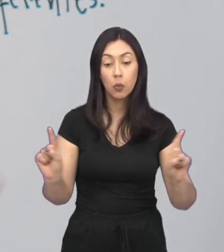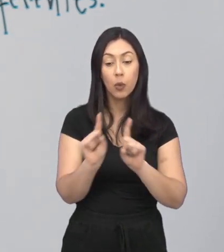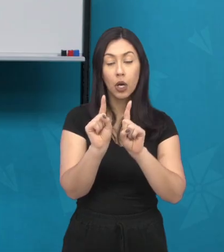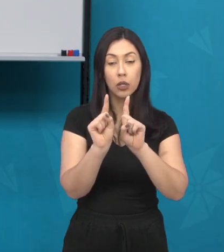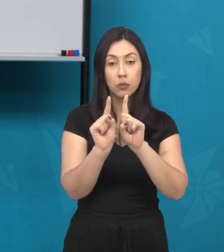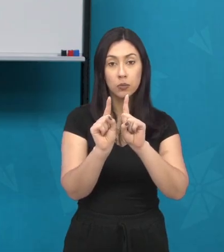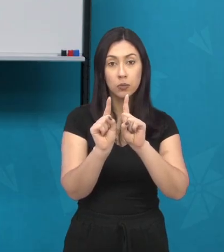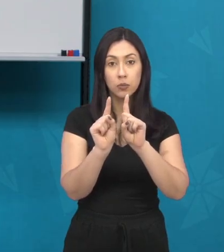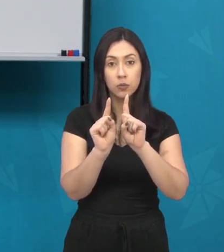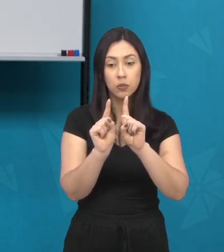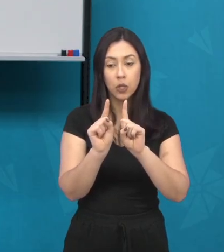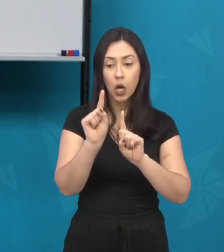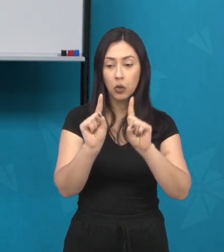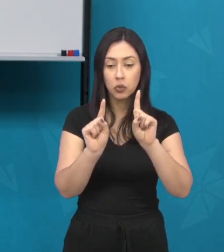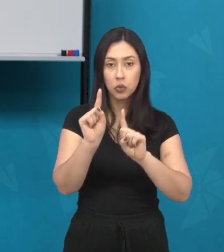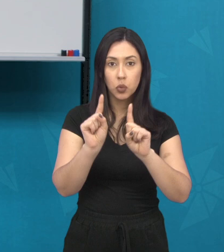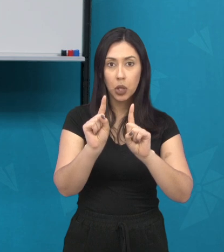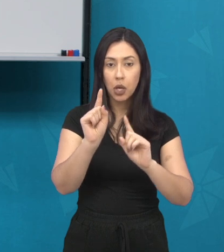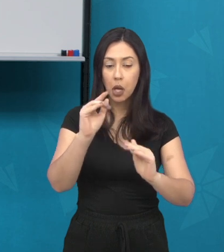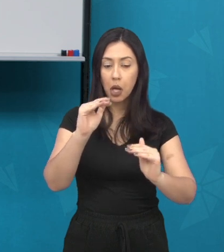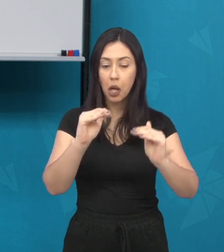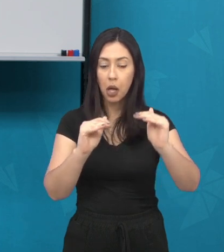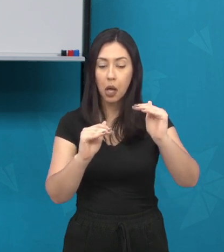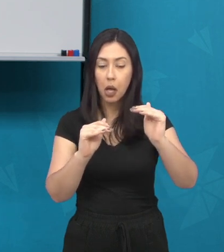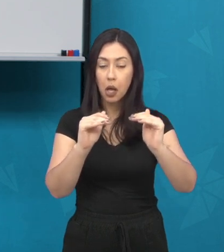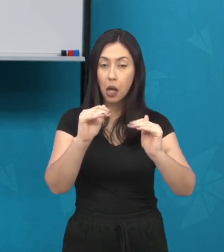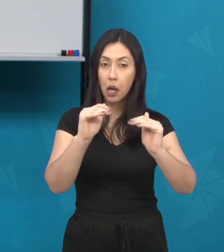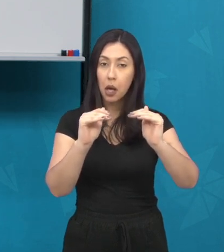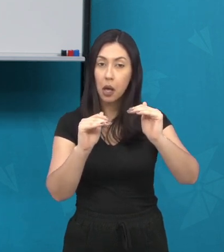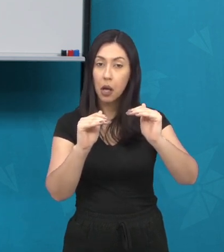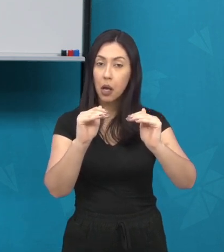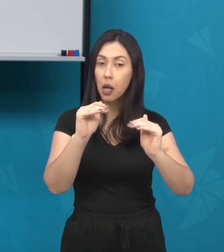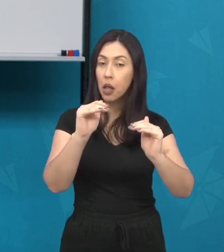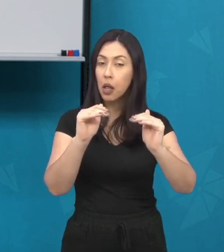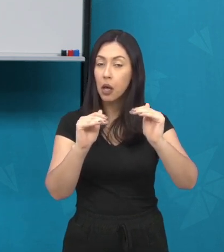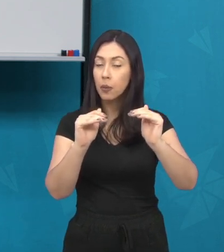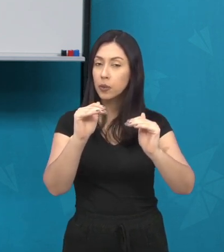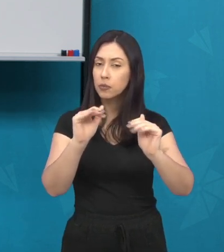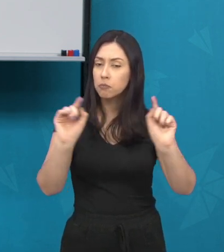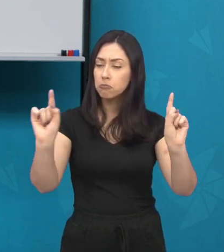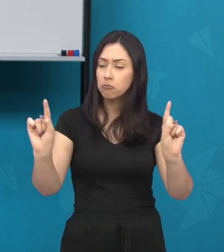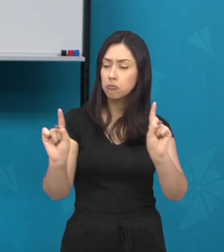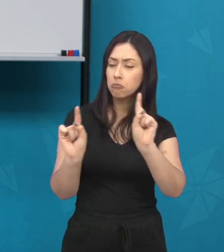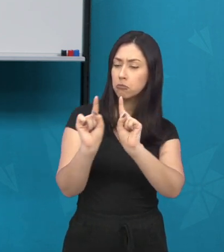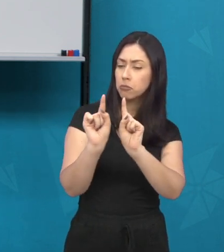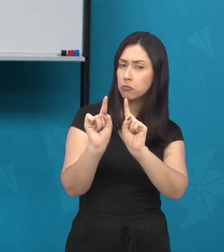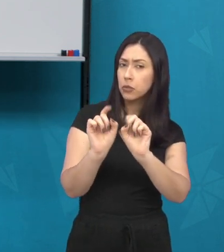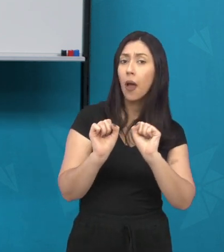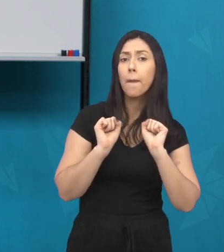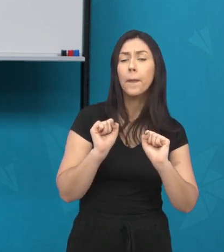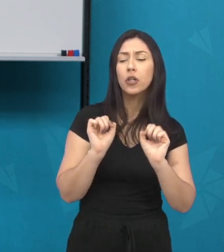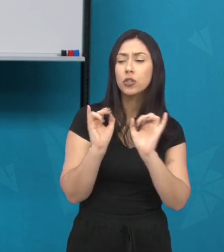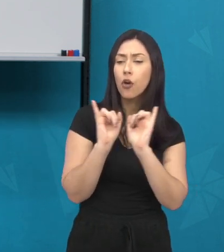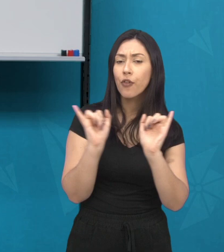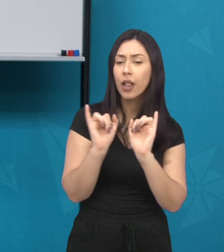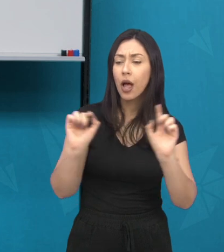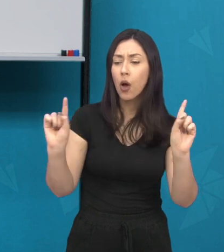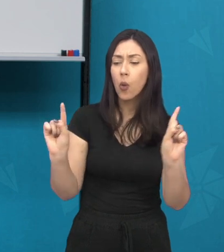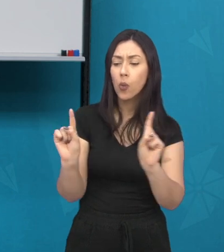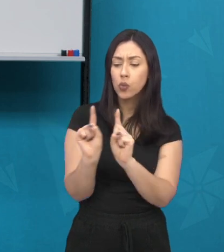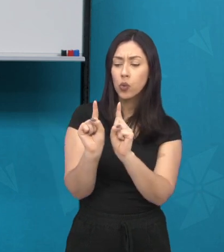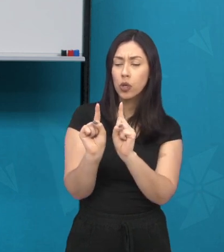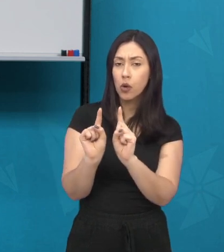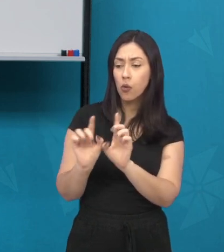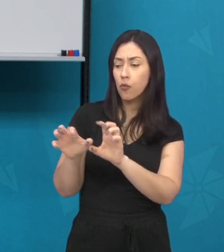reação essas duas forças elas se equilibram um par ação e reação eu posso dizer que